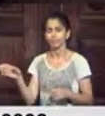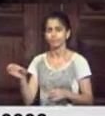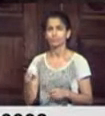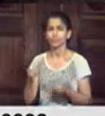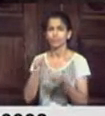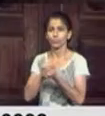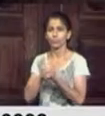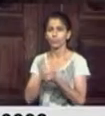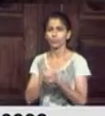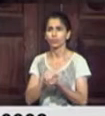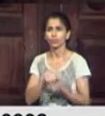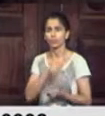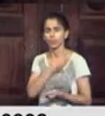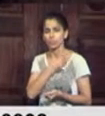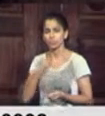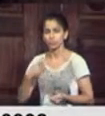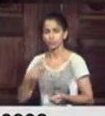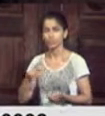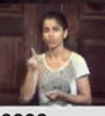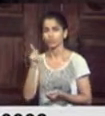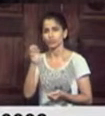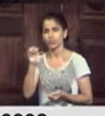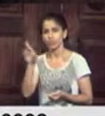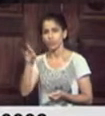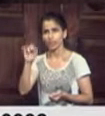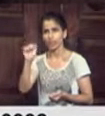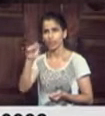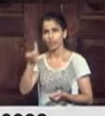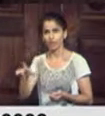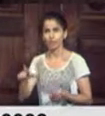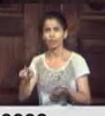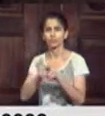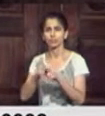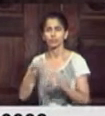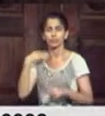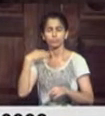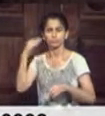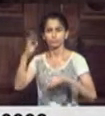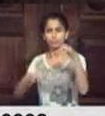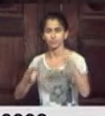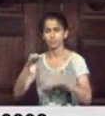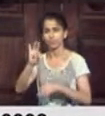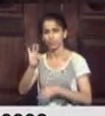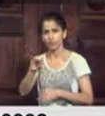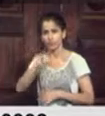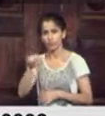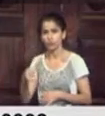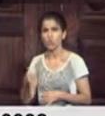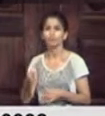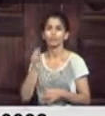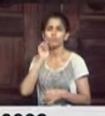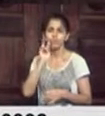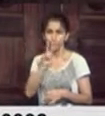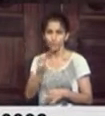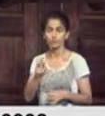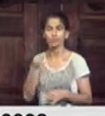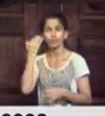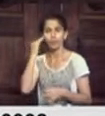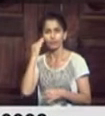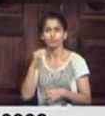de direito do Estado do Rio de Janeiro. E isso precisa ser entendido pelo governo federal e é necessário que todos os